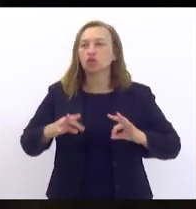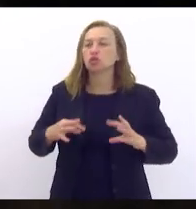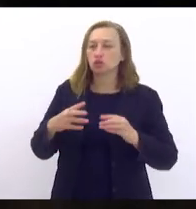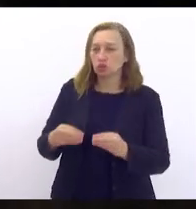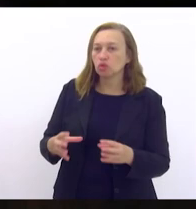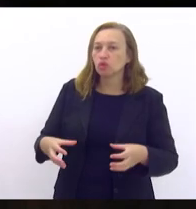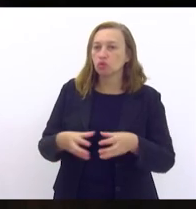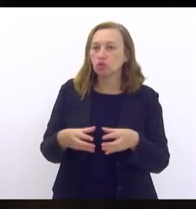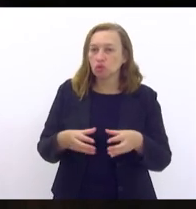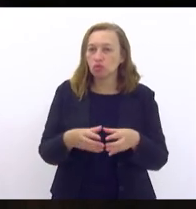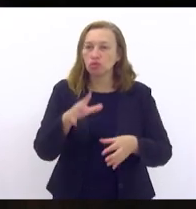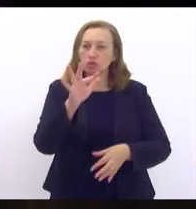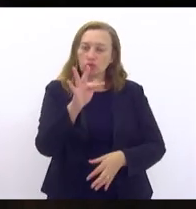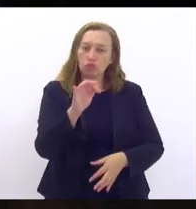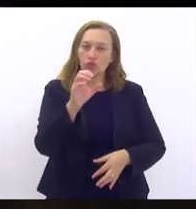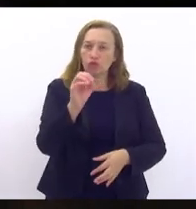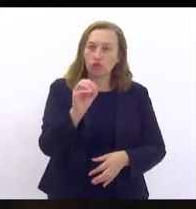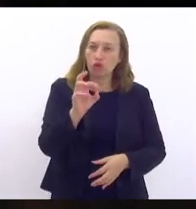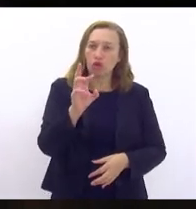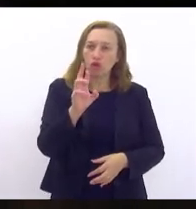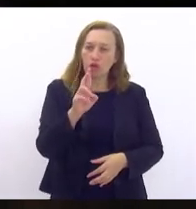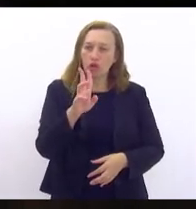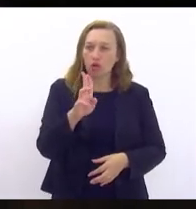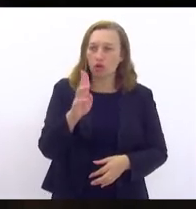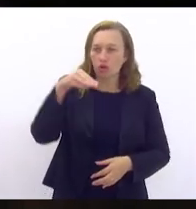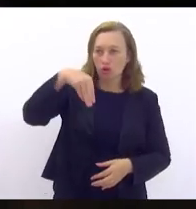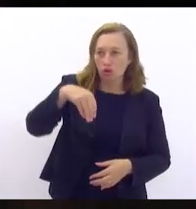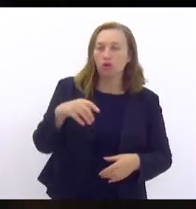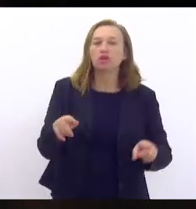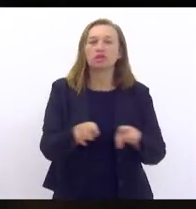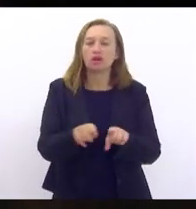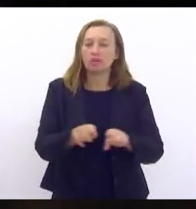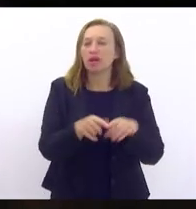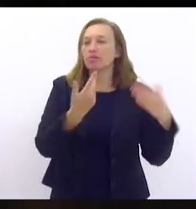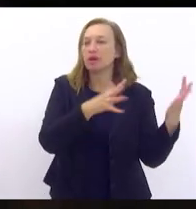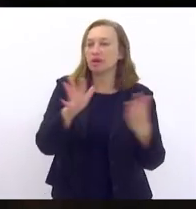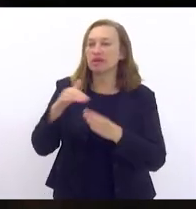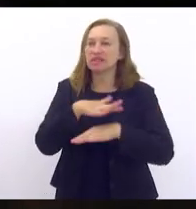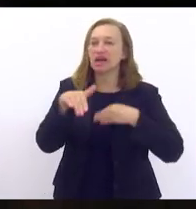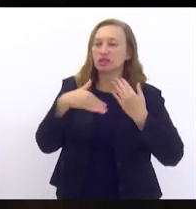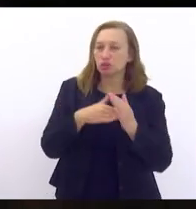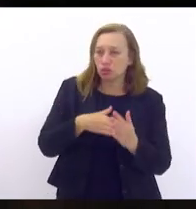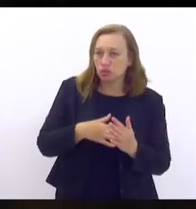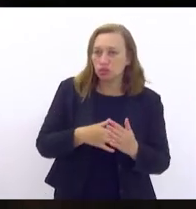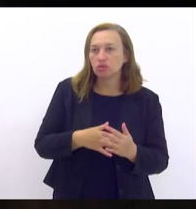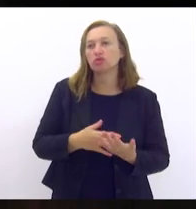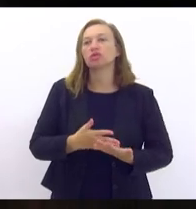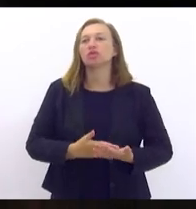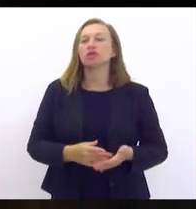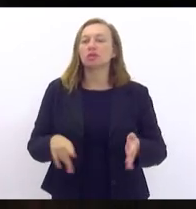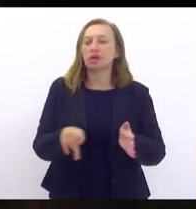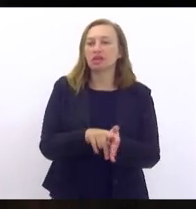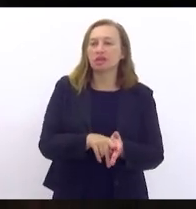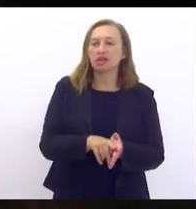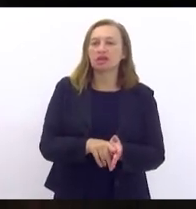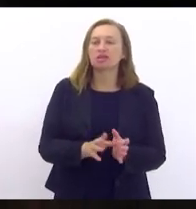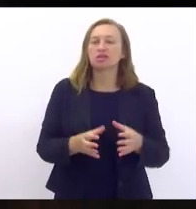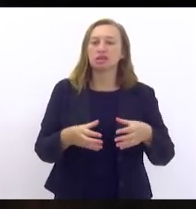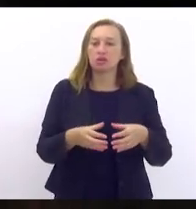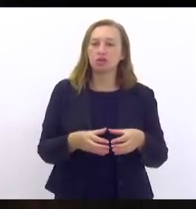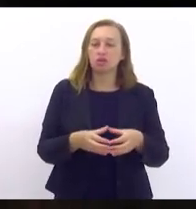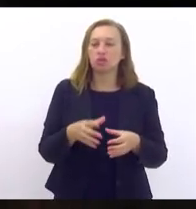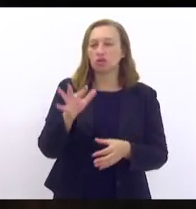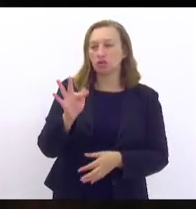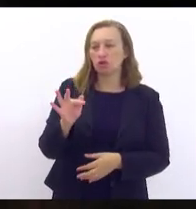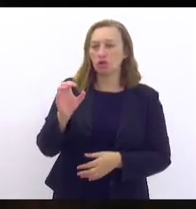do fórum permanente aí cumprimentando o Fred eu queria cumprimentar toda a equipe do fórum a subsecretária